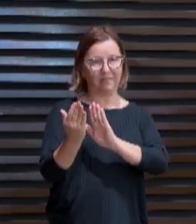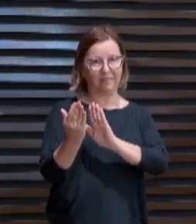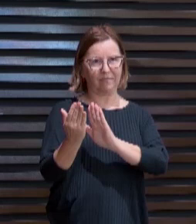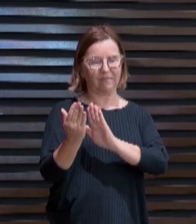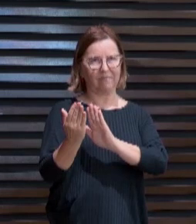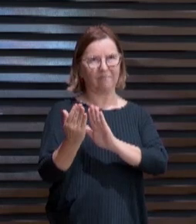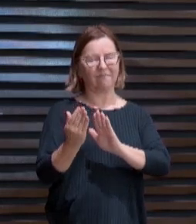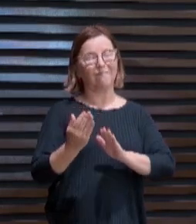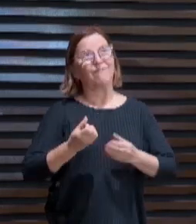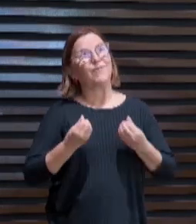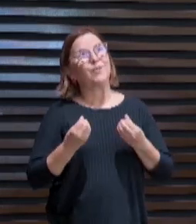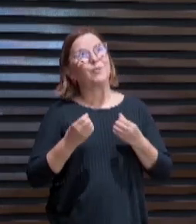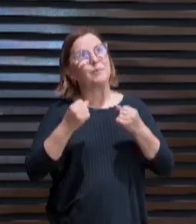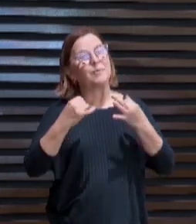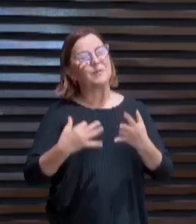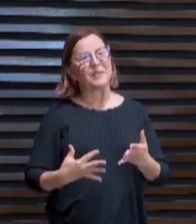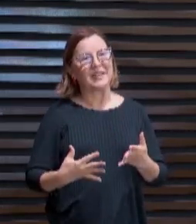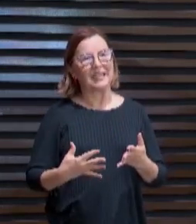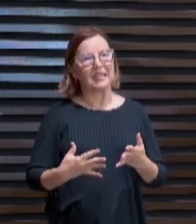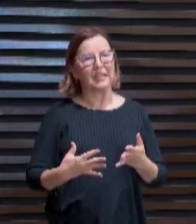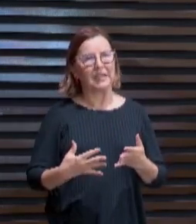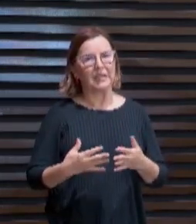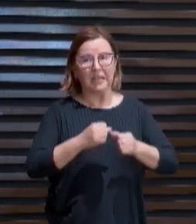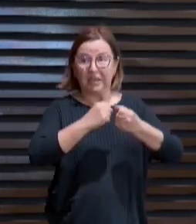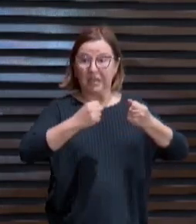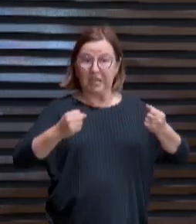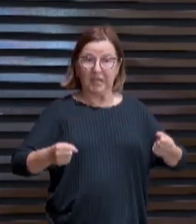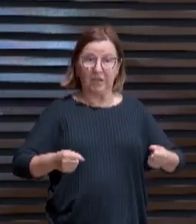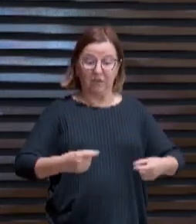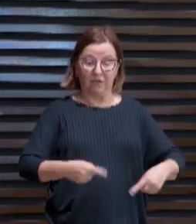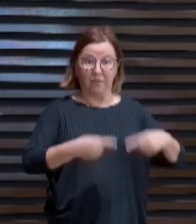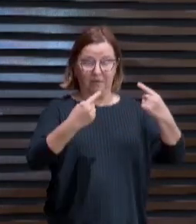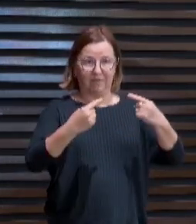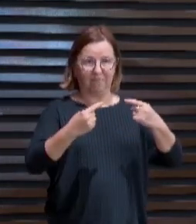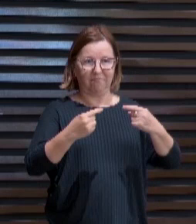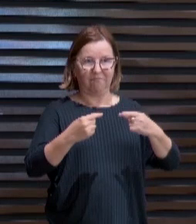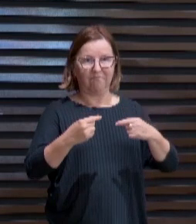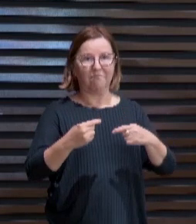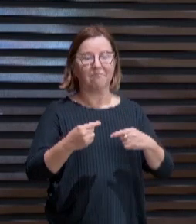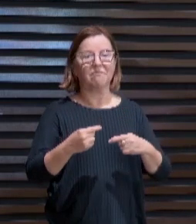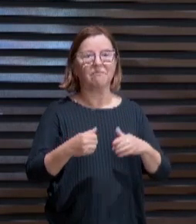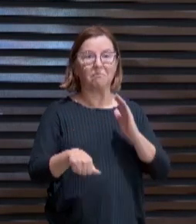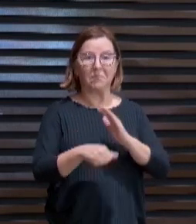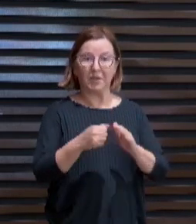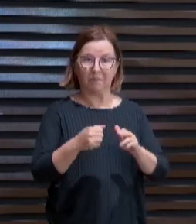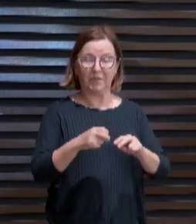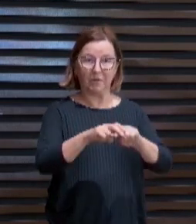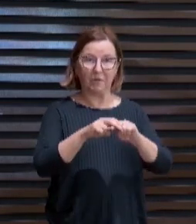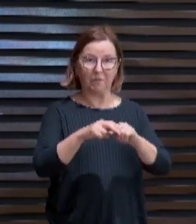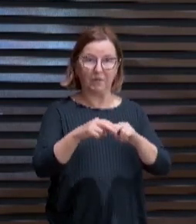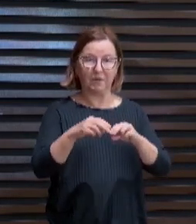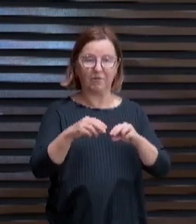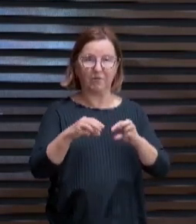como é que eu posso dizer? Uma grande oposição por parte, primeiramente, dos judeus. Já havia uma oposição por